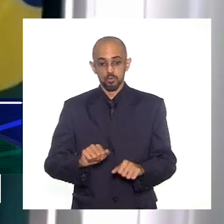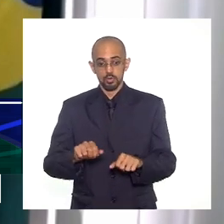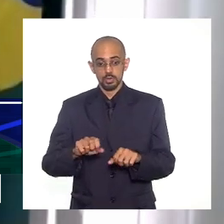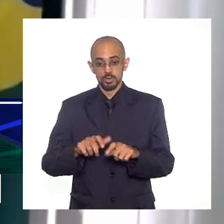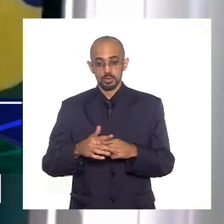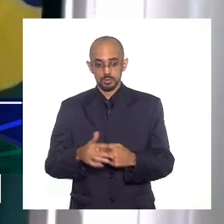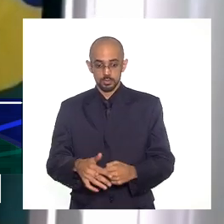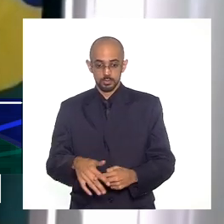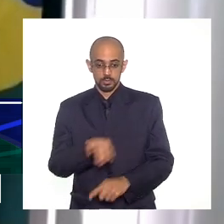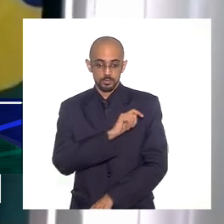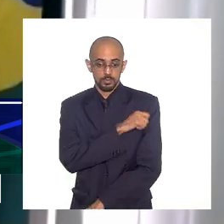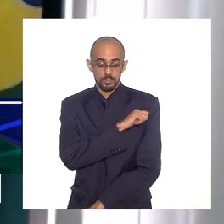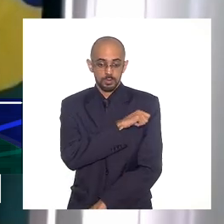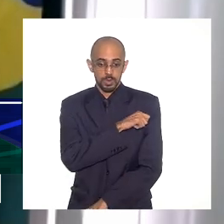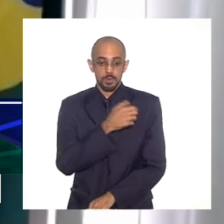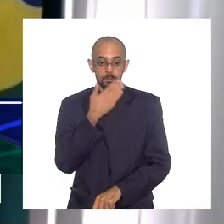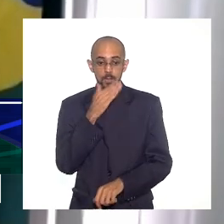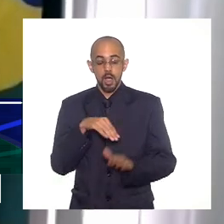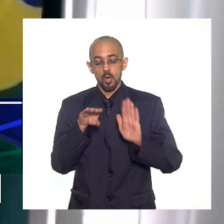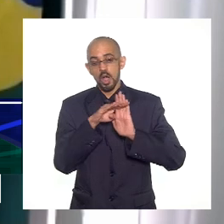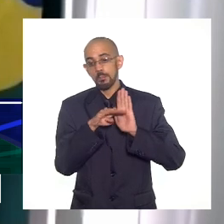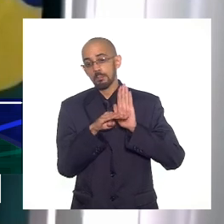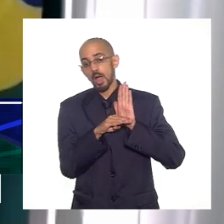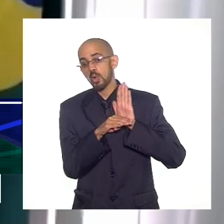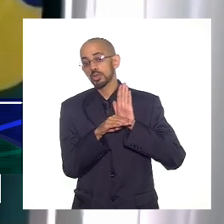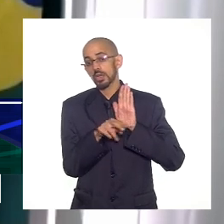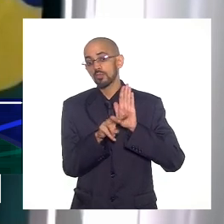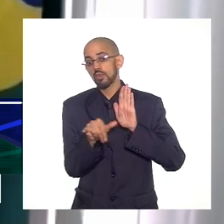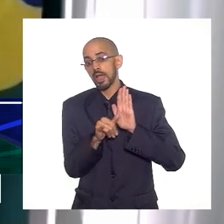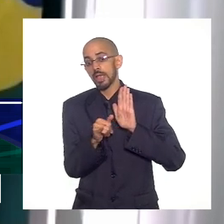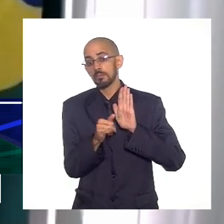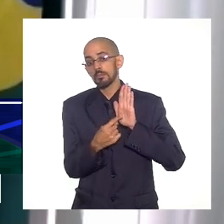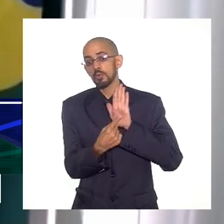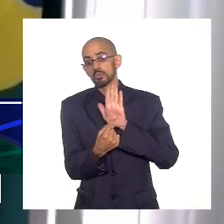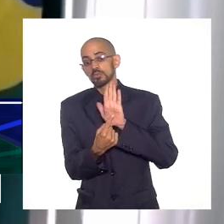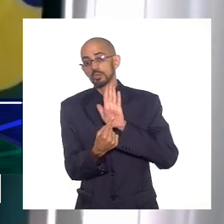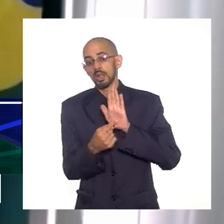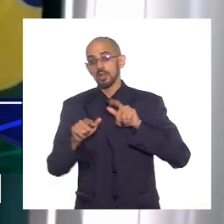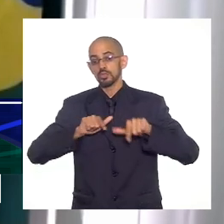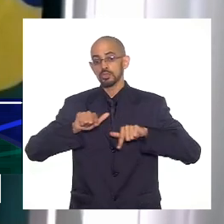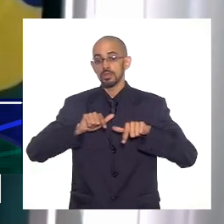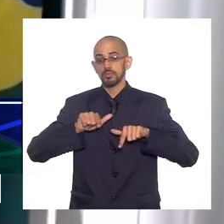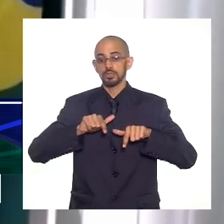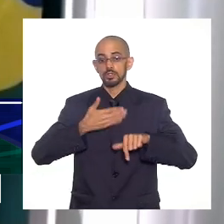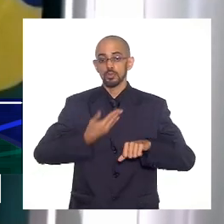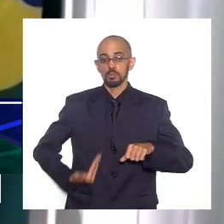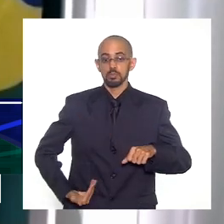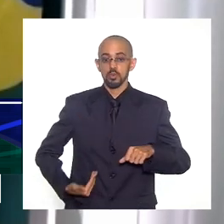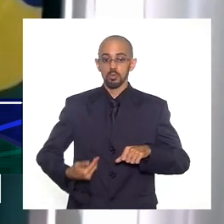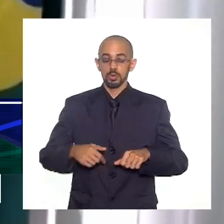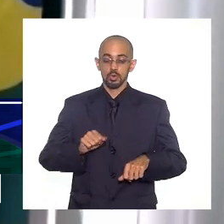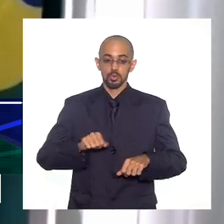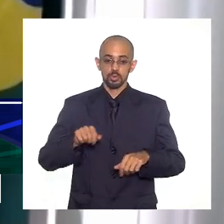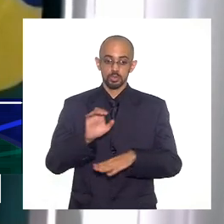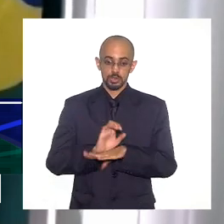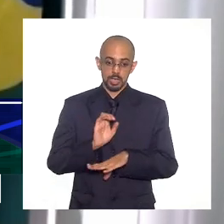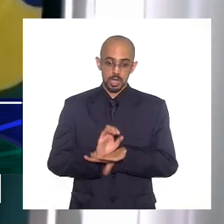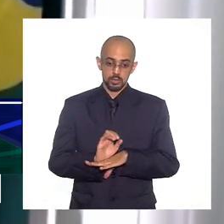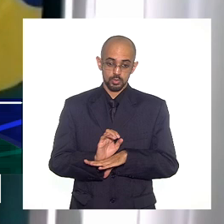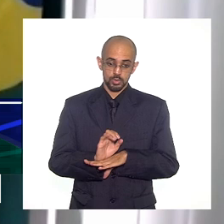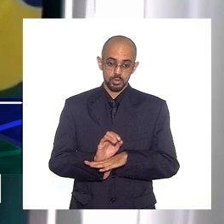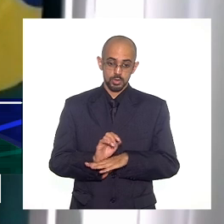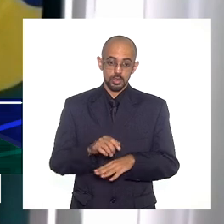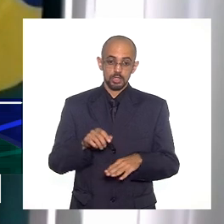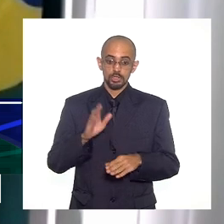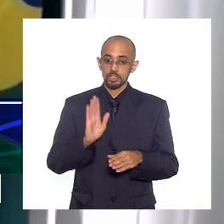a pauta que o governo do Estado vai apresentar em relação ao serviço público estadual, né? Que já é um período grande de